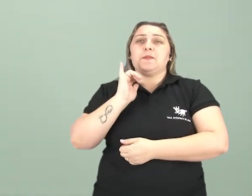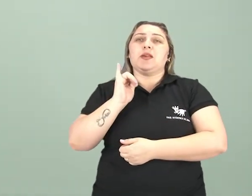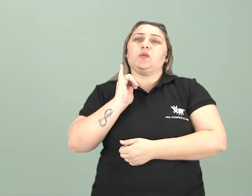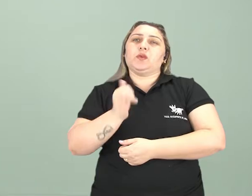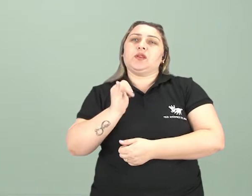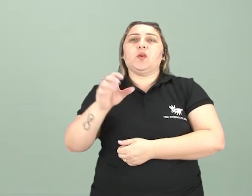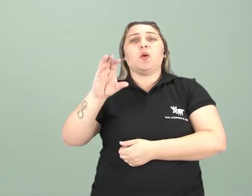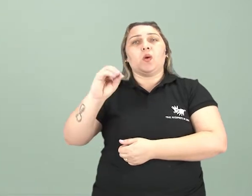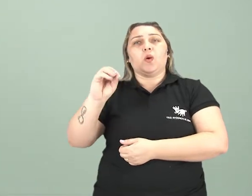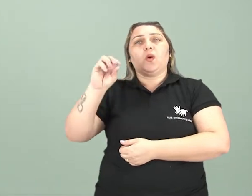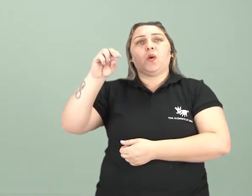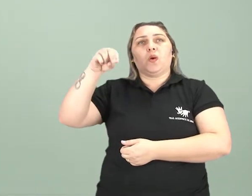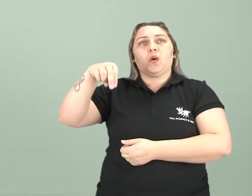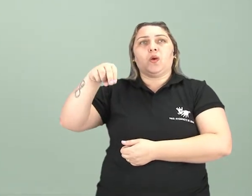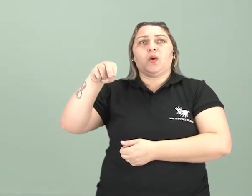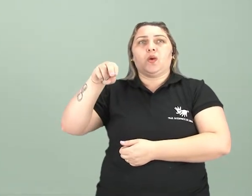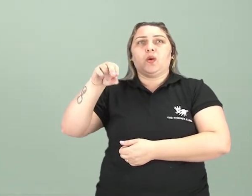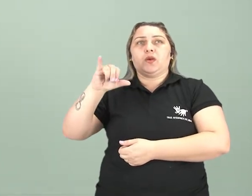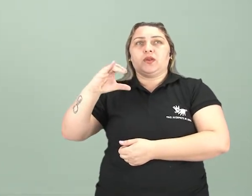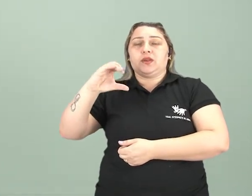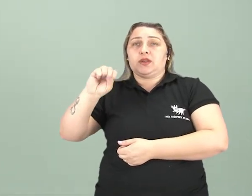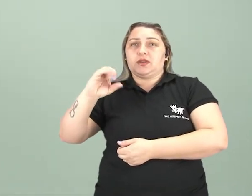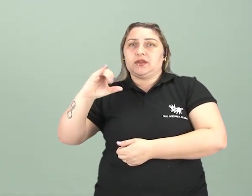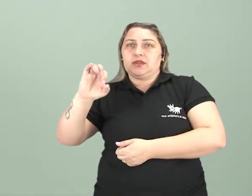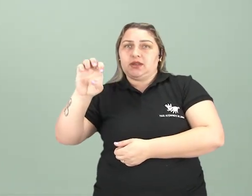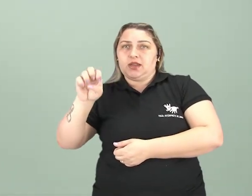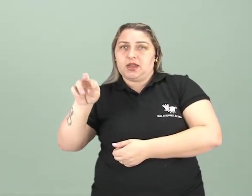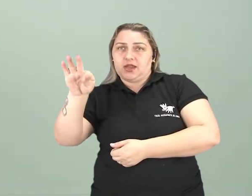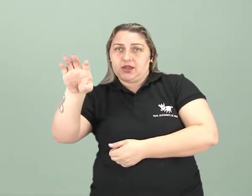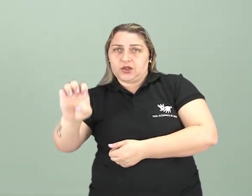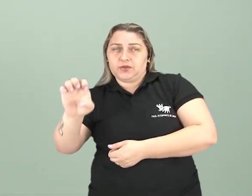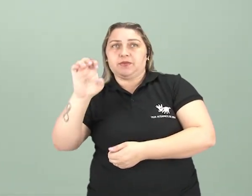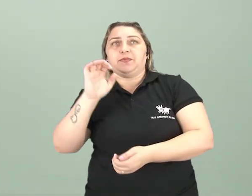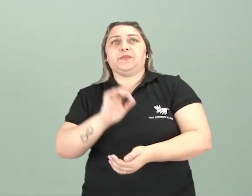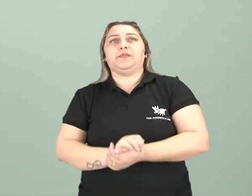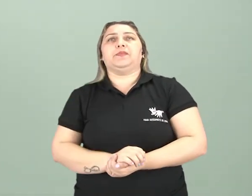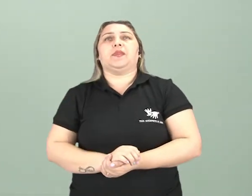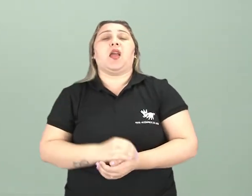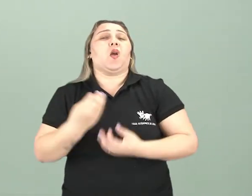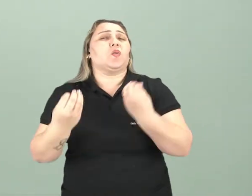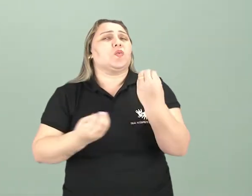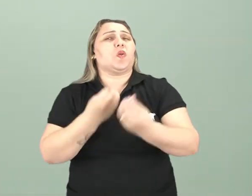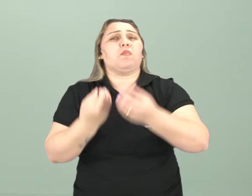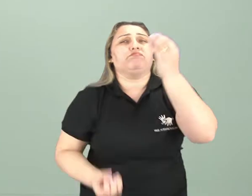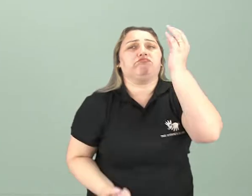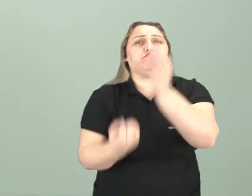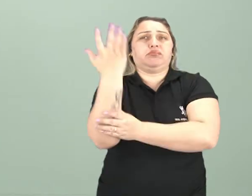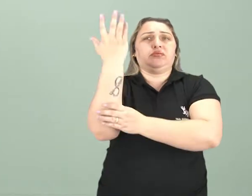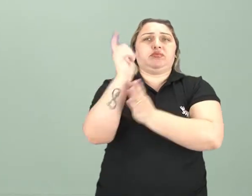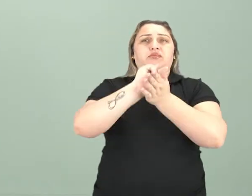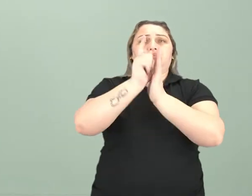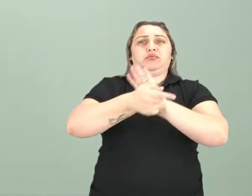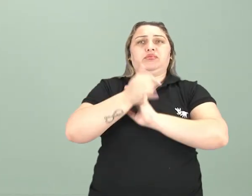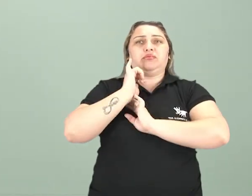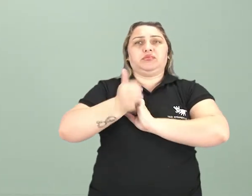do personagem fazer, ele já está contando. Esse é o onisciente, tá? Porque ele vai saber de tudo. Vamos lá?